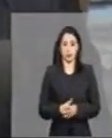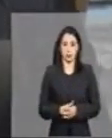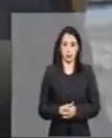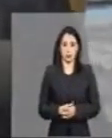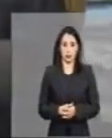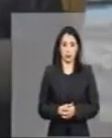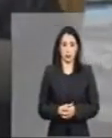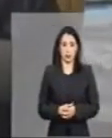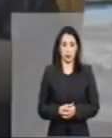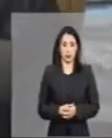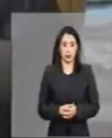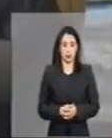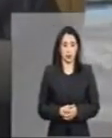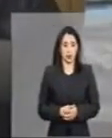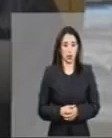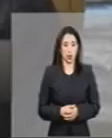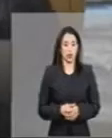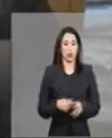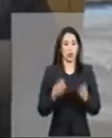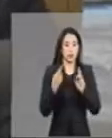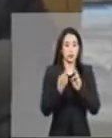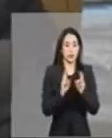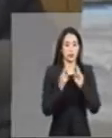trata-se de reclamação